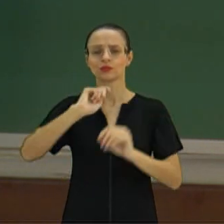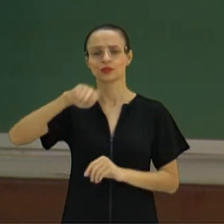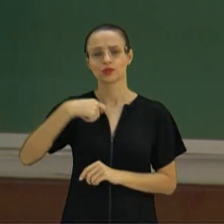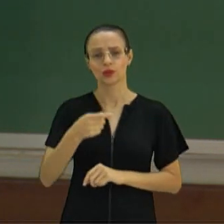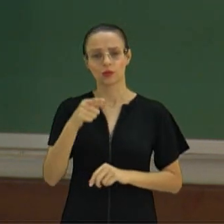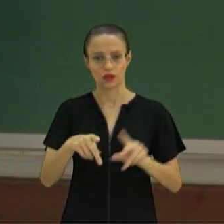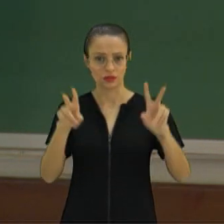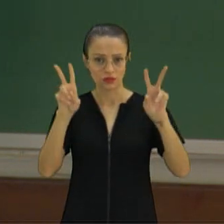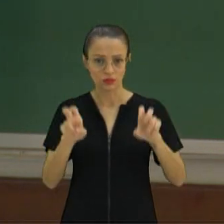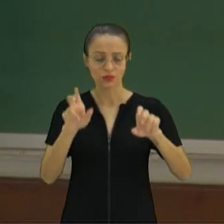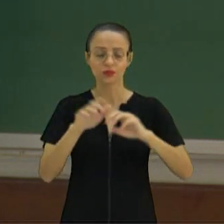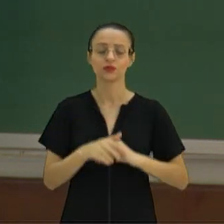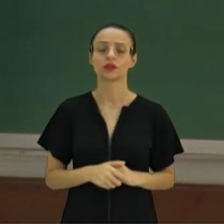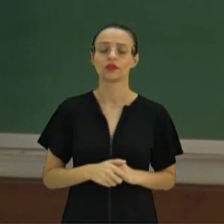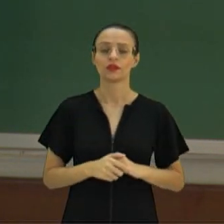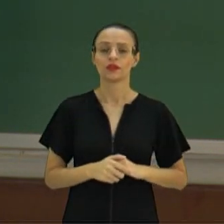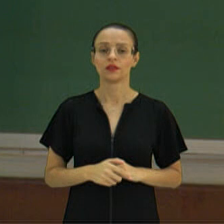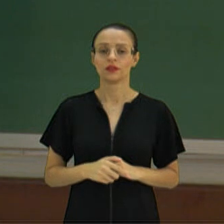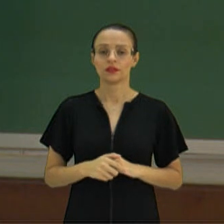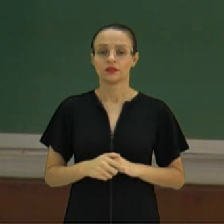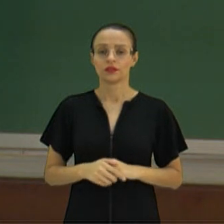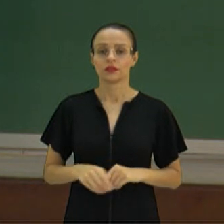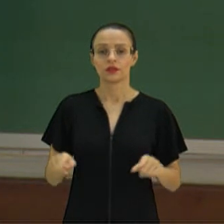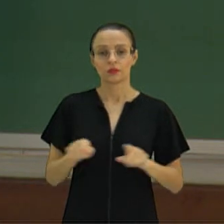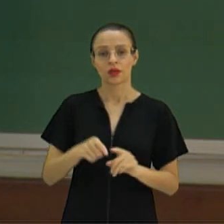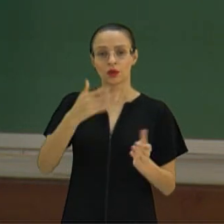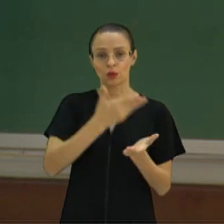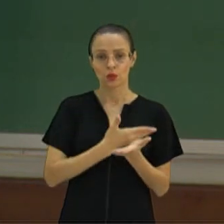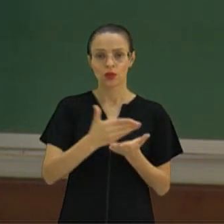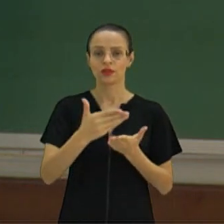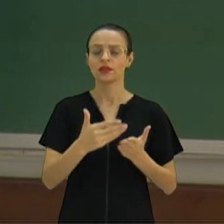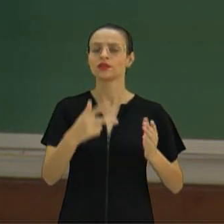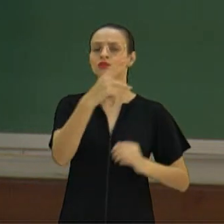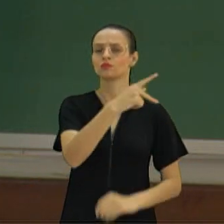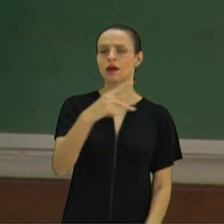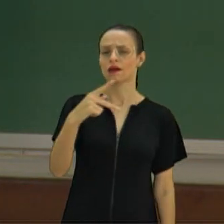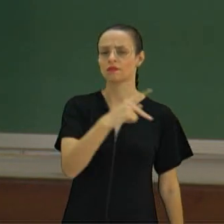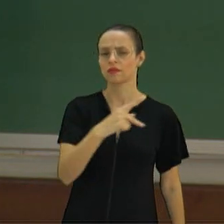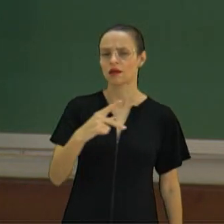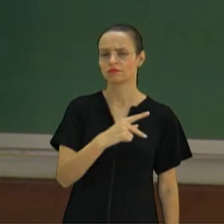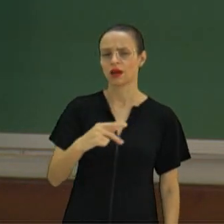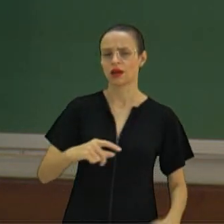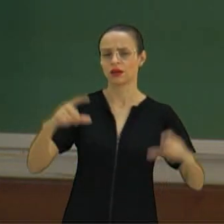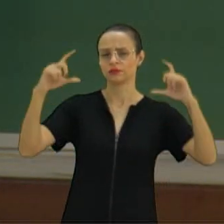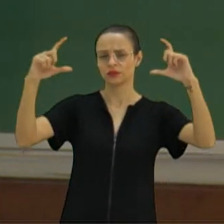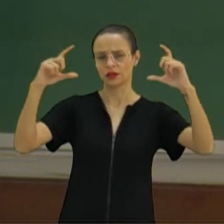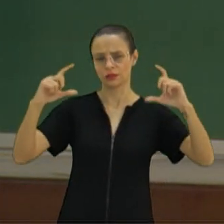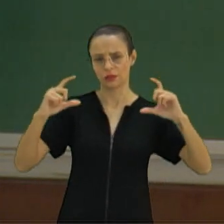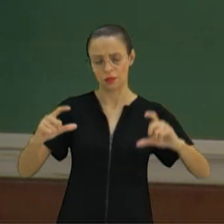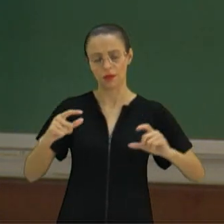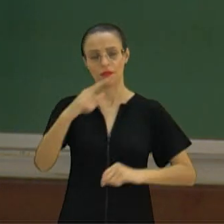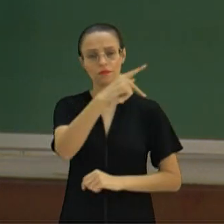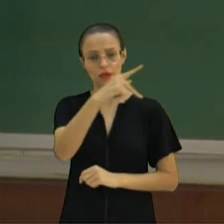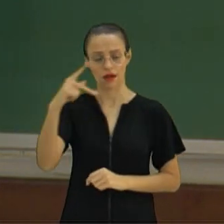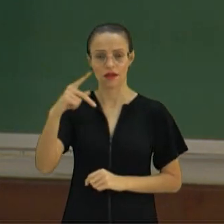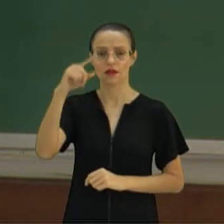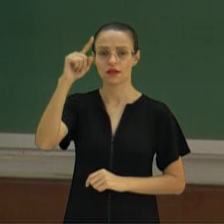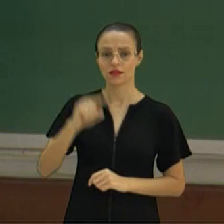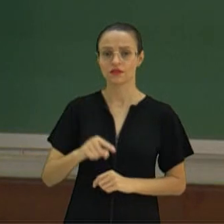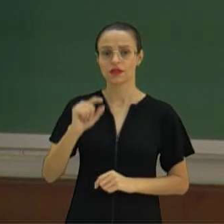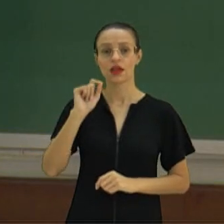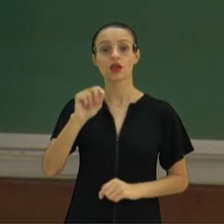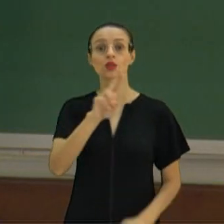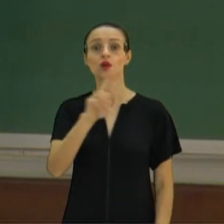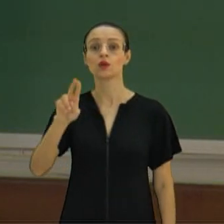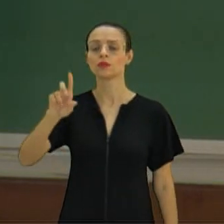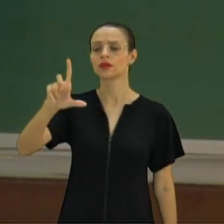ser tratado nessa notícia. Temos o início, os parágrafos iniciais, que são denominados por lead,